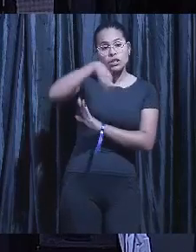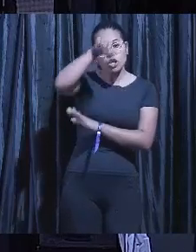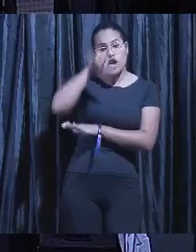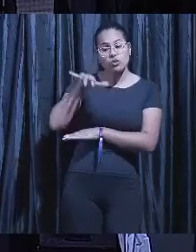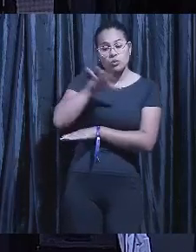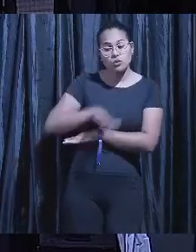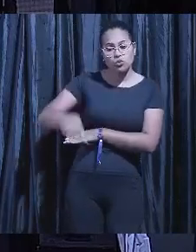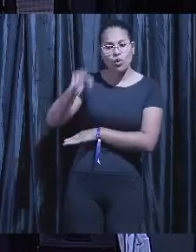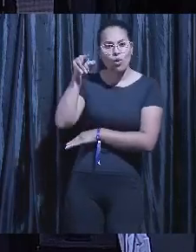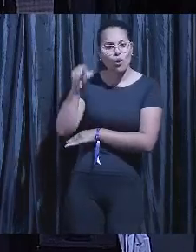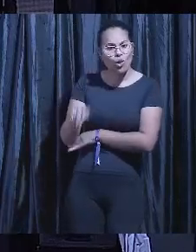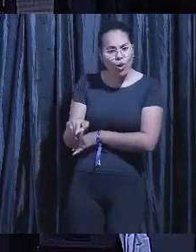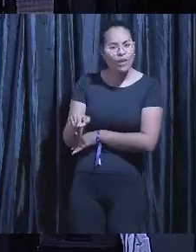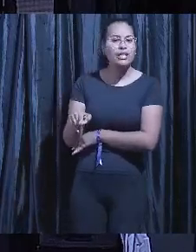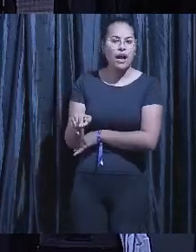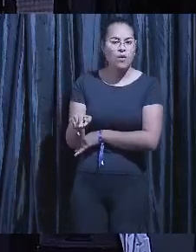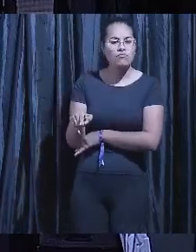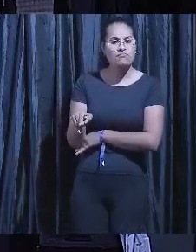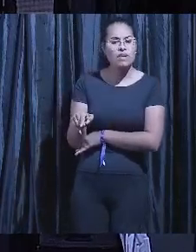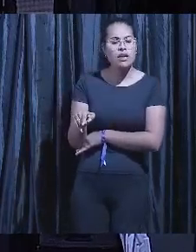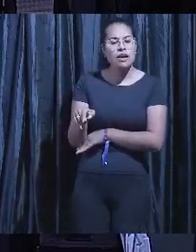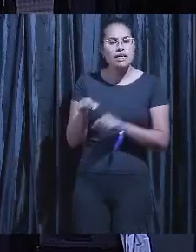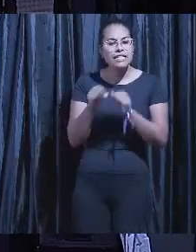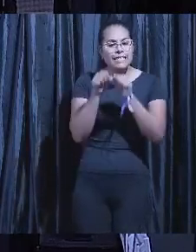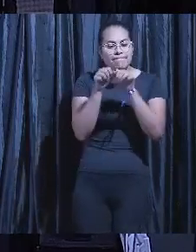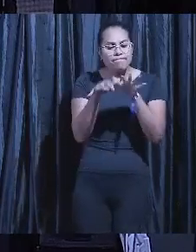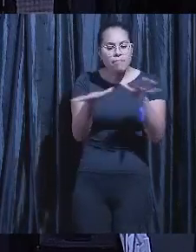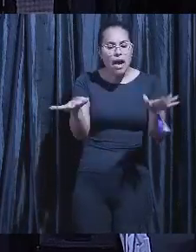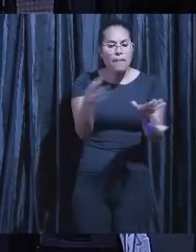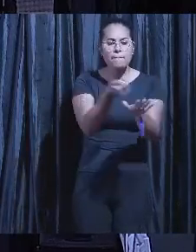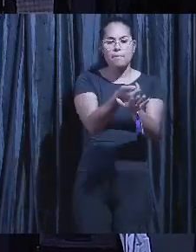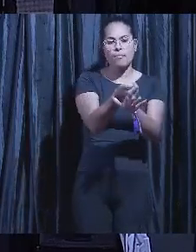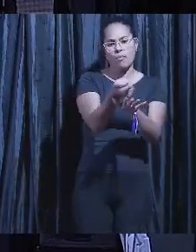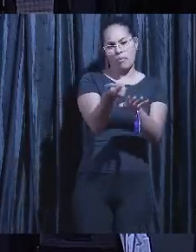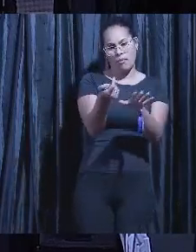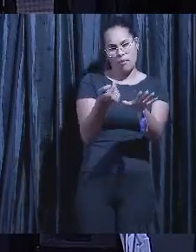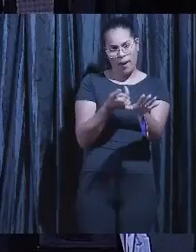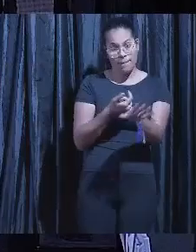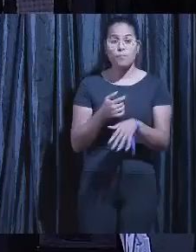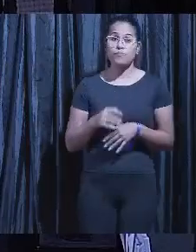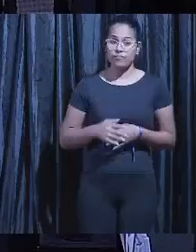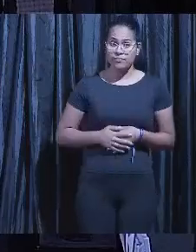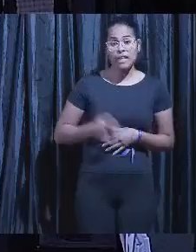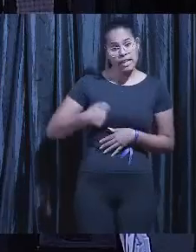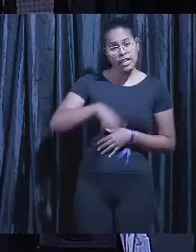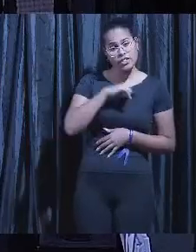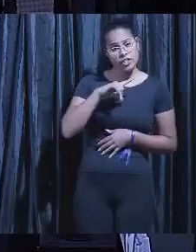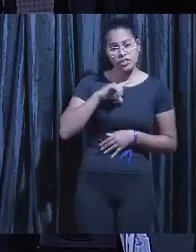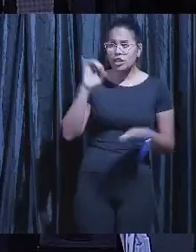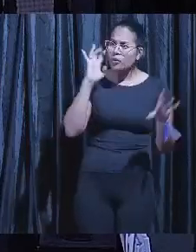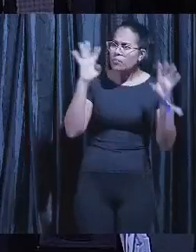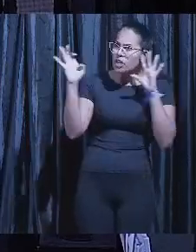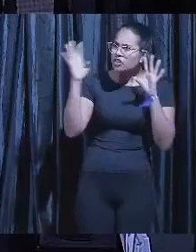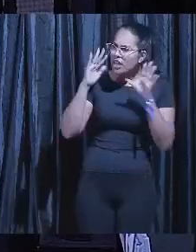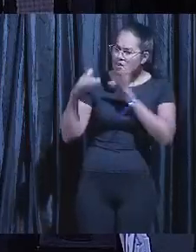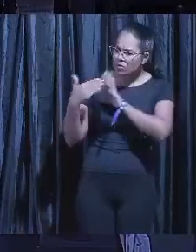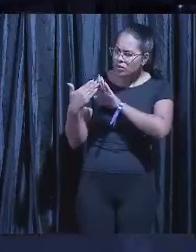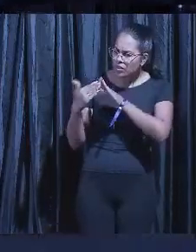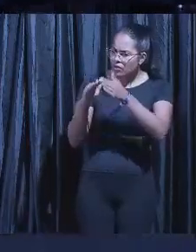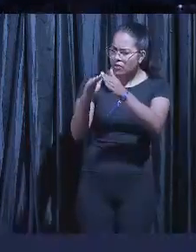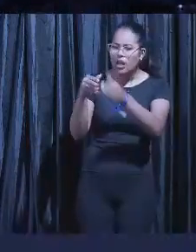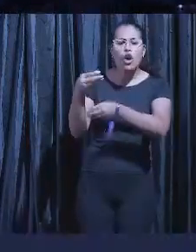que endossa essa fake news. Porque, a partir do momento que a gente tem esse imaginário da favela, como você